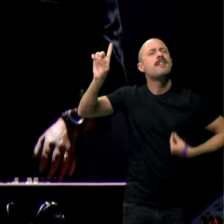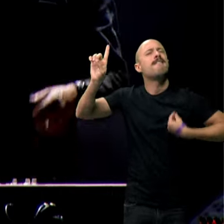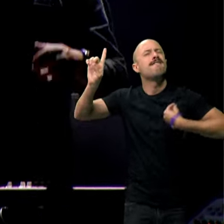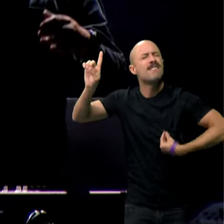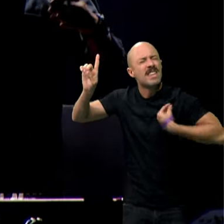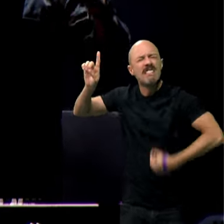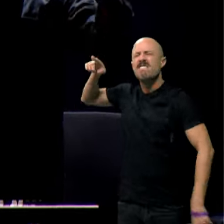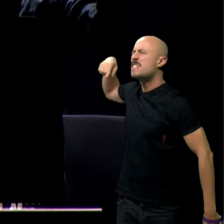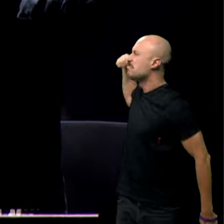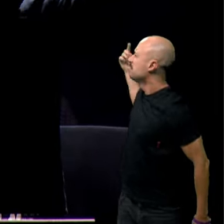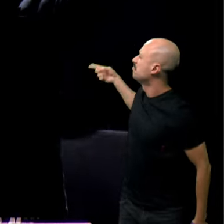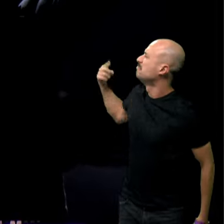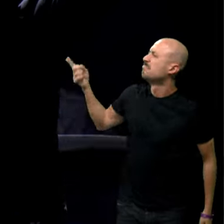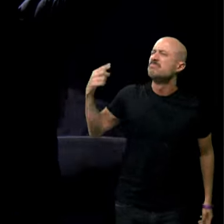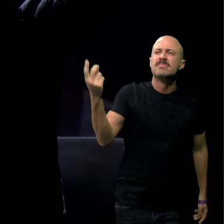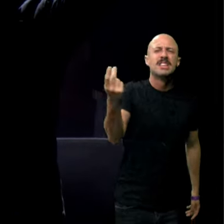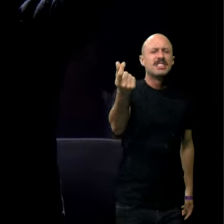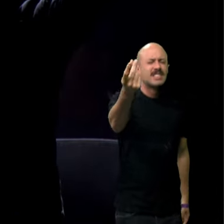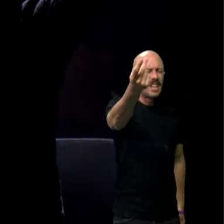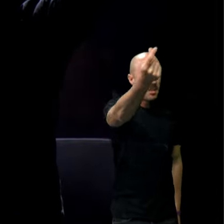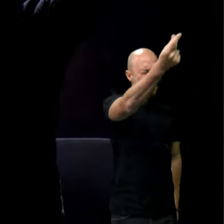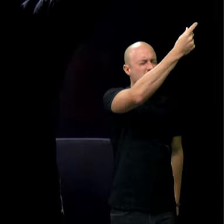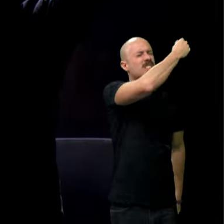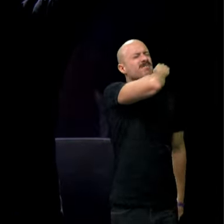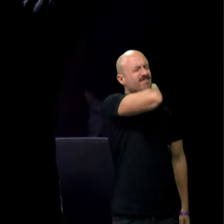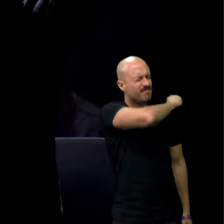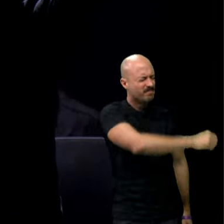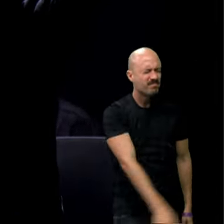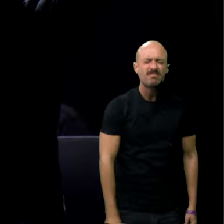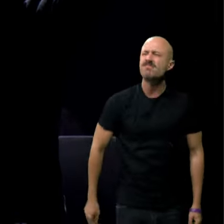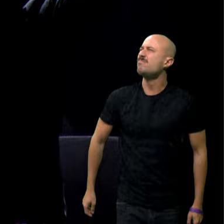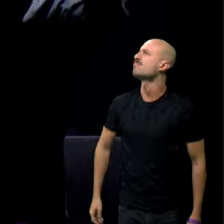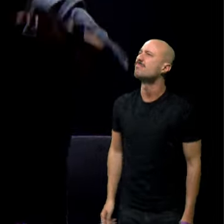ao que vive para sempre,